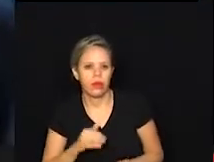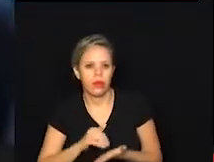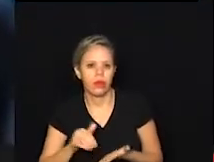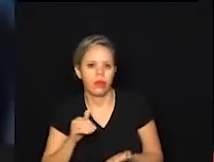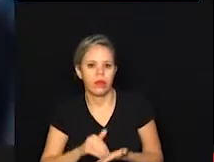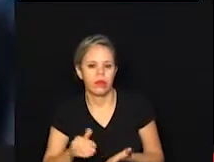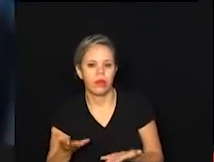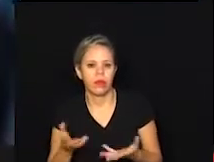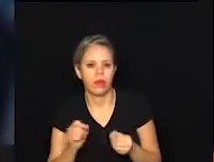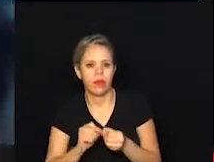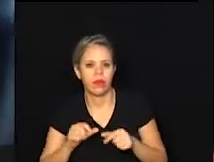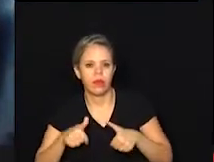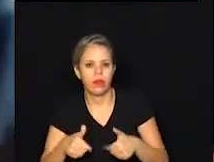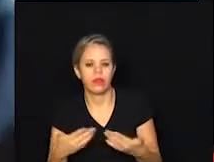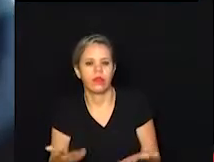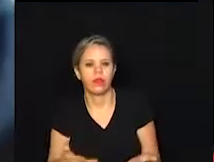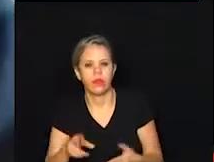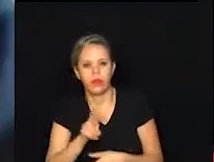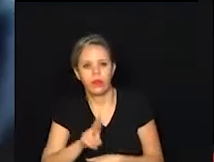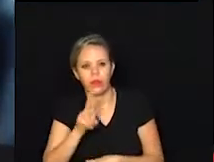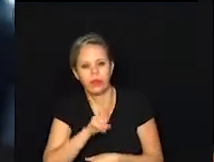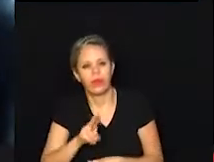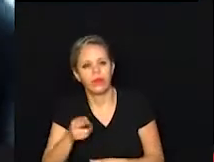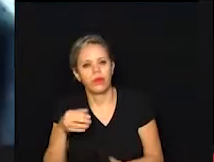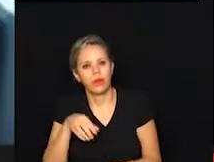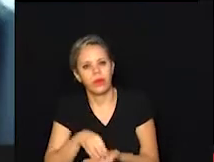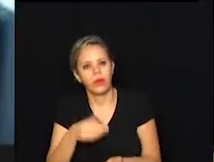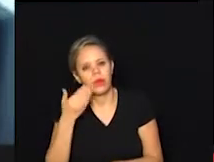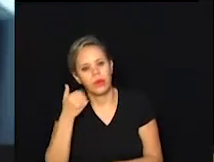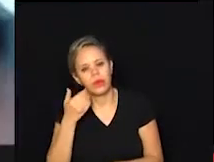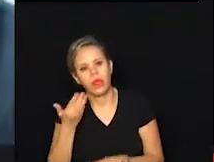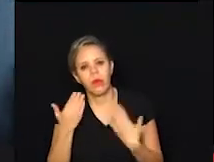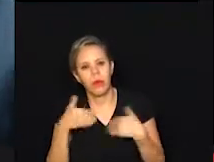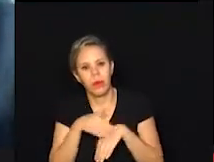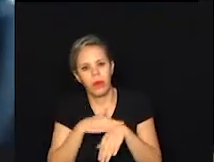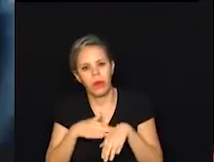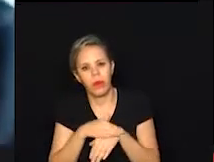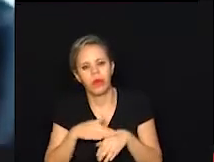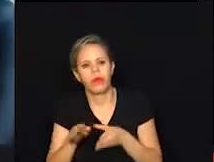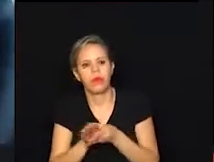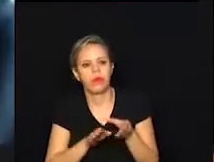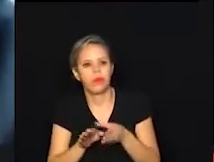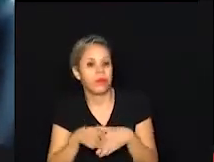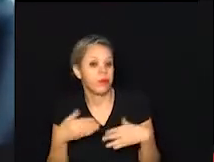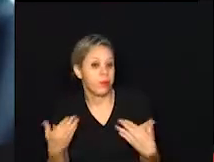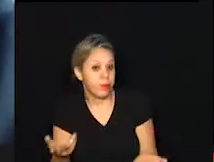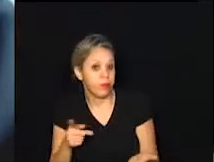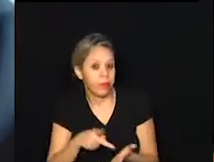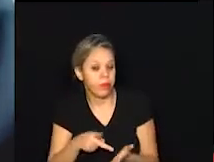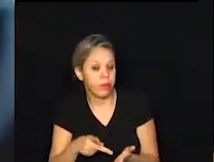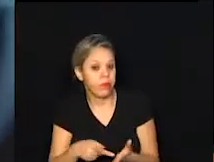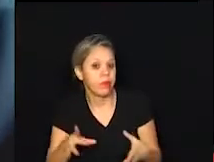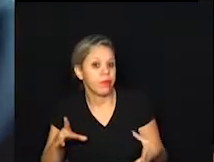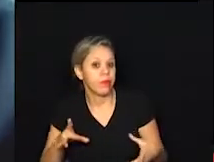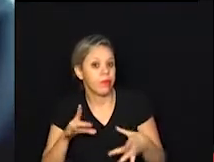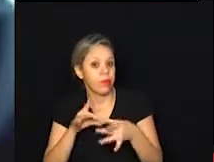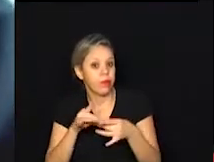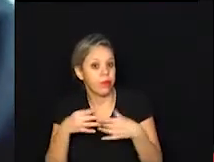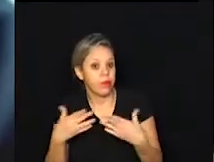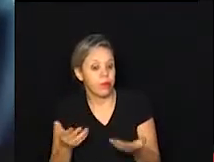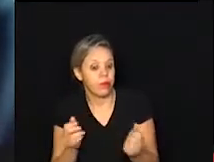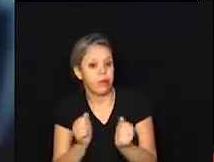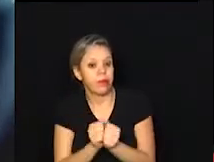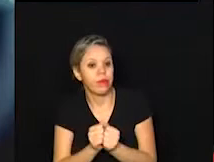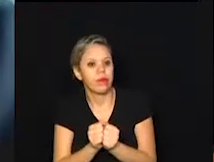secretaria quer fazer alguma ação que vai utilizar o fundo, ele tem que conversar com o Conselho, né? Tem que ter essa parceria aí junto,